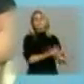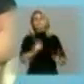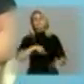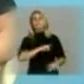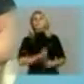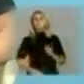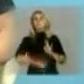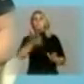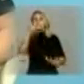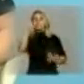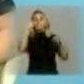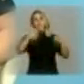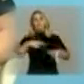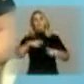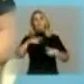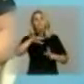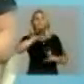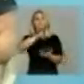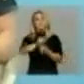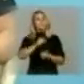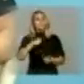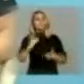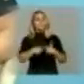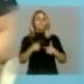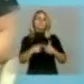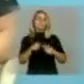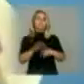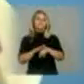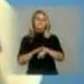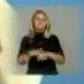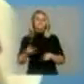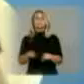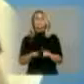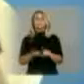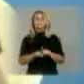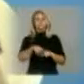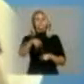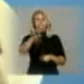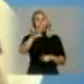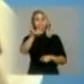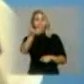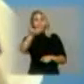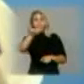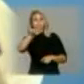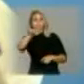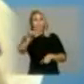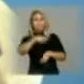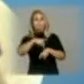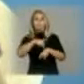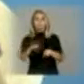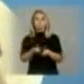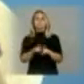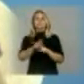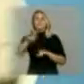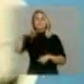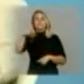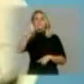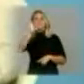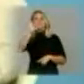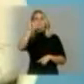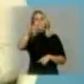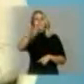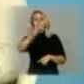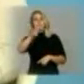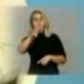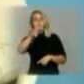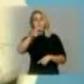primeiro lugar do mundo em incidência da doença, seguido de Nepal e depois Timor-Leste. Timor-Leste.